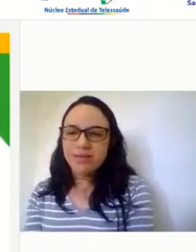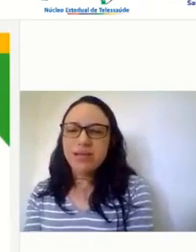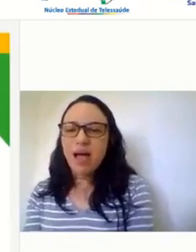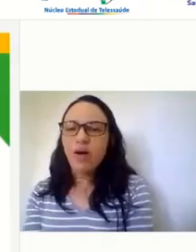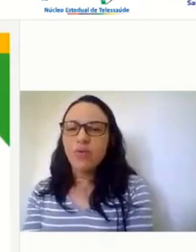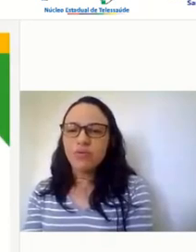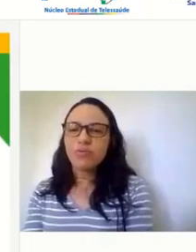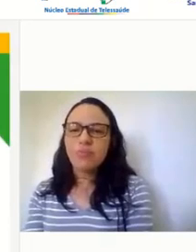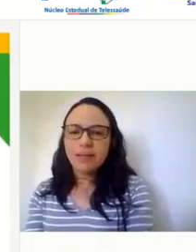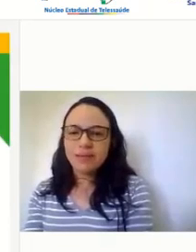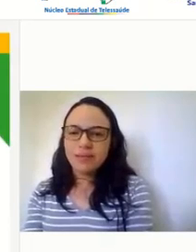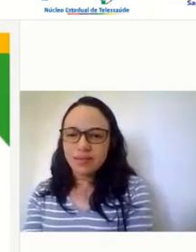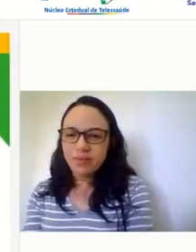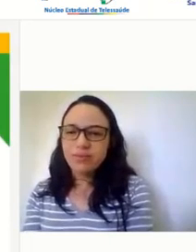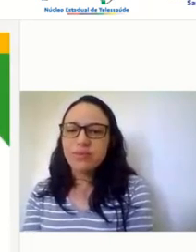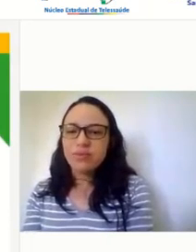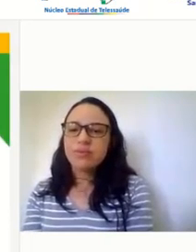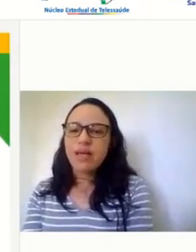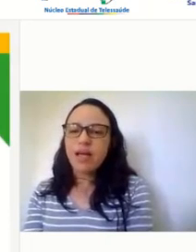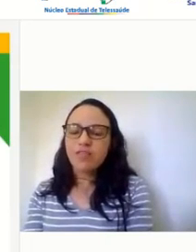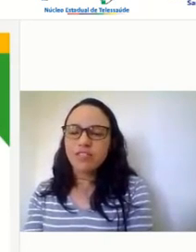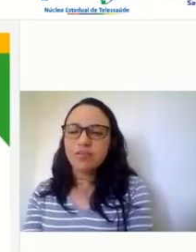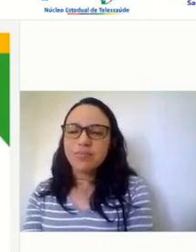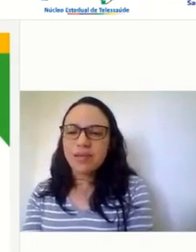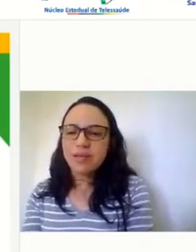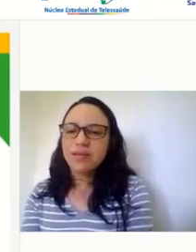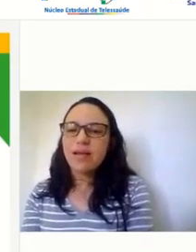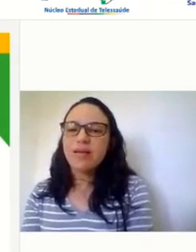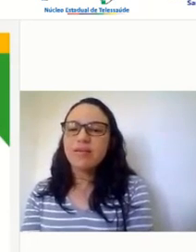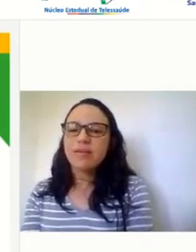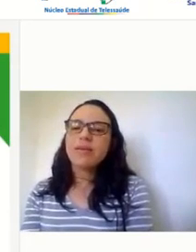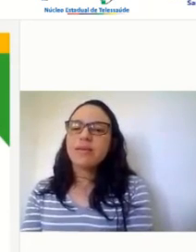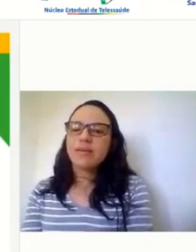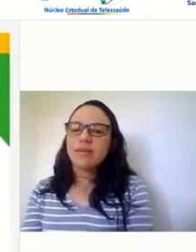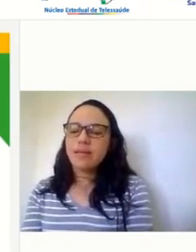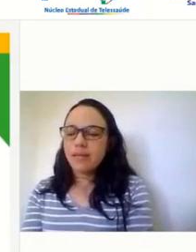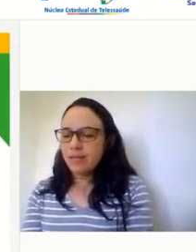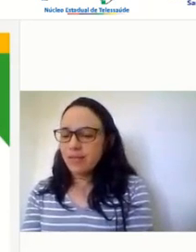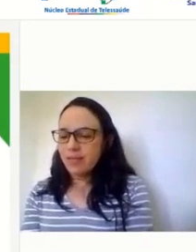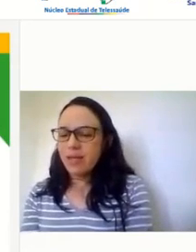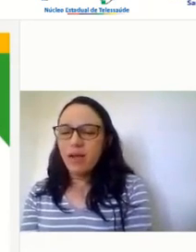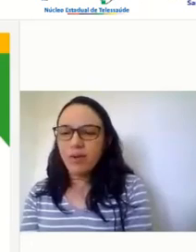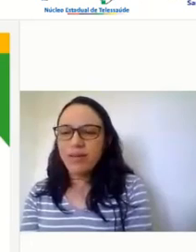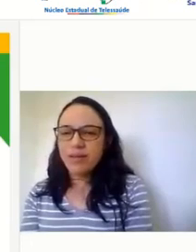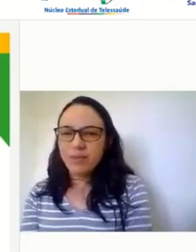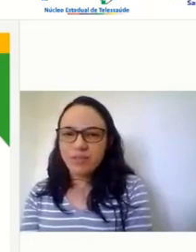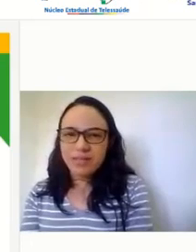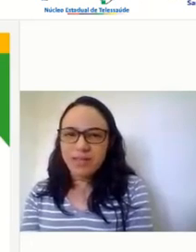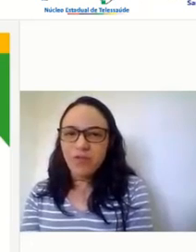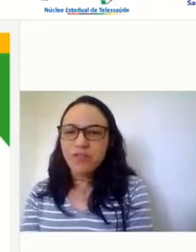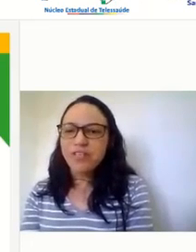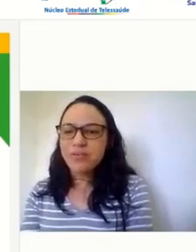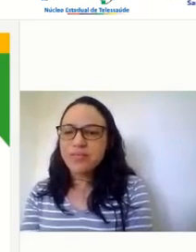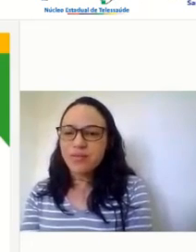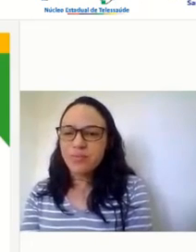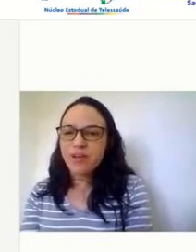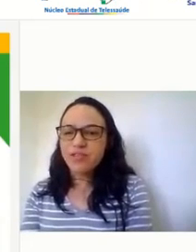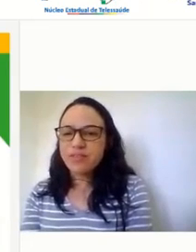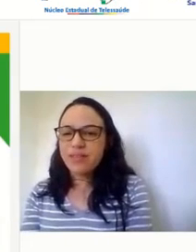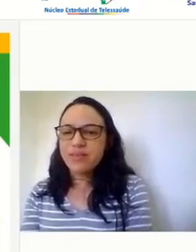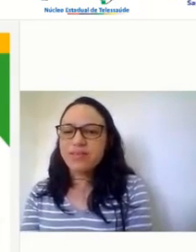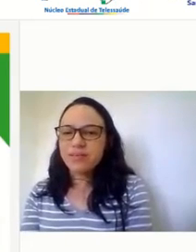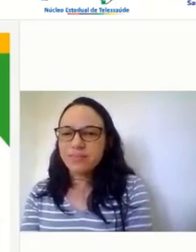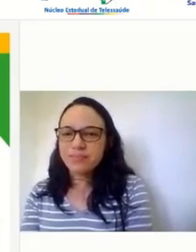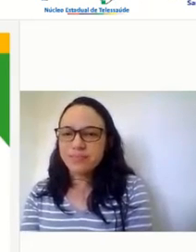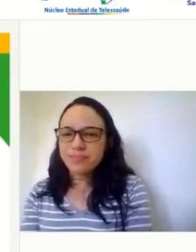abertura e agora vamos passar o vídeozinho para vocês e pronto